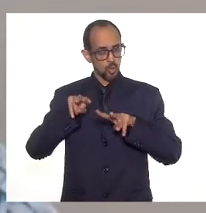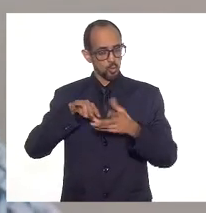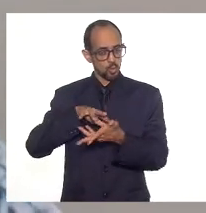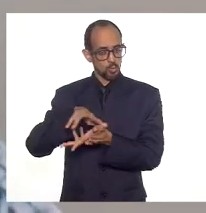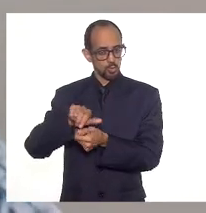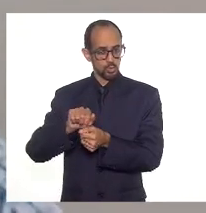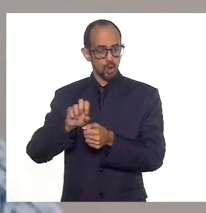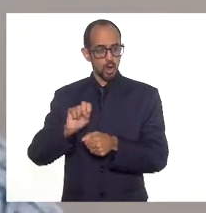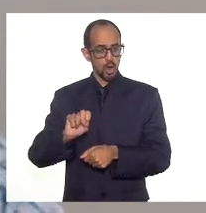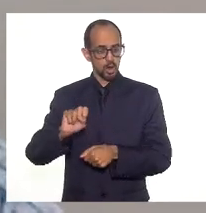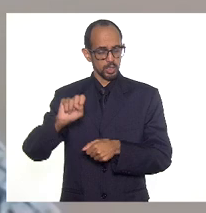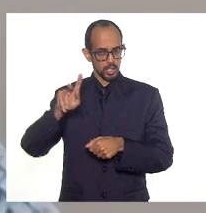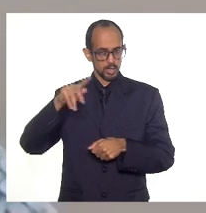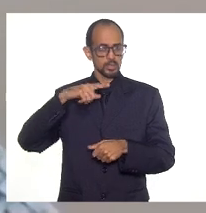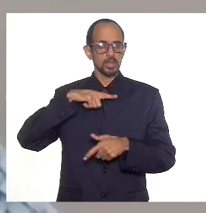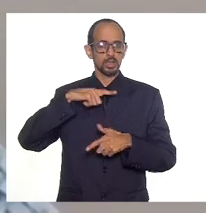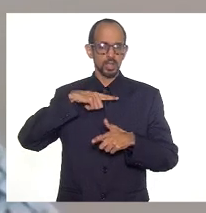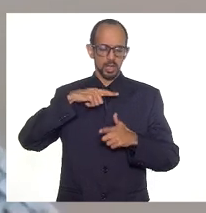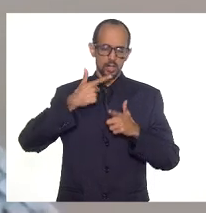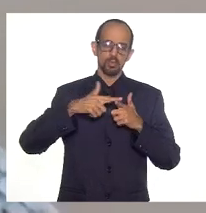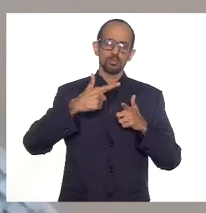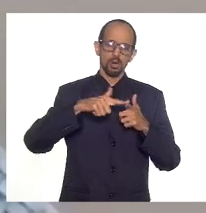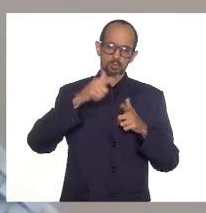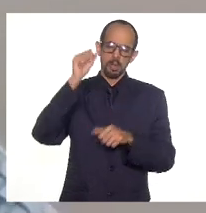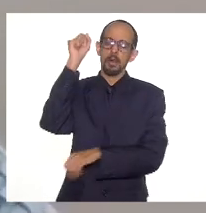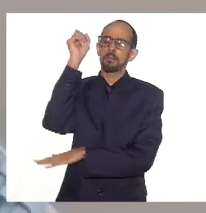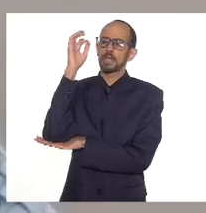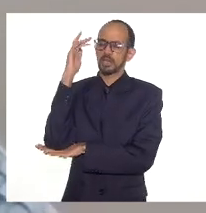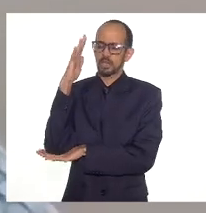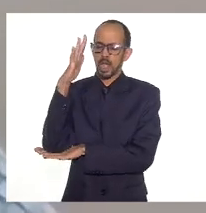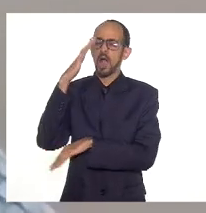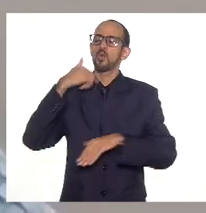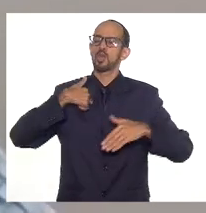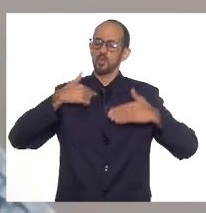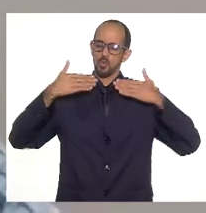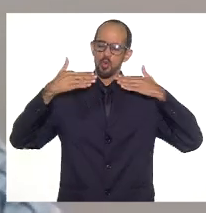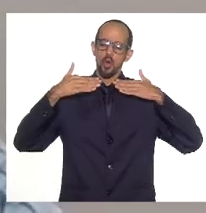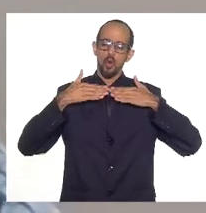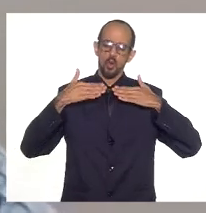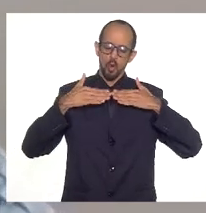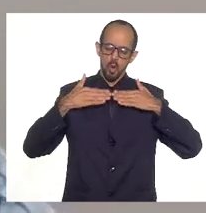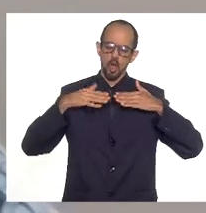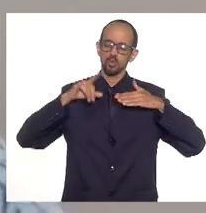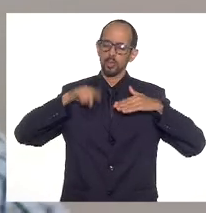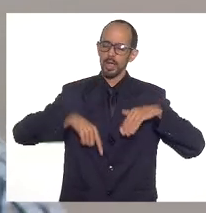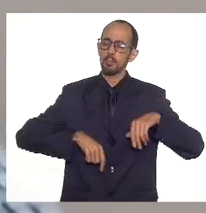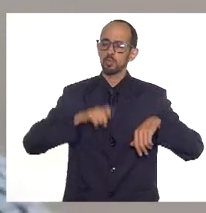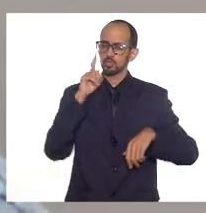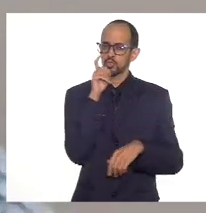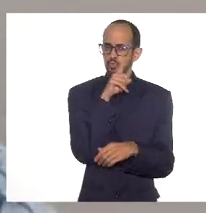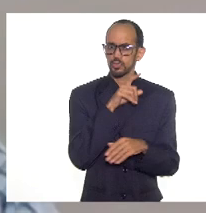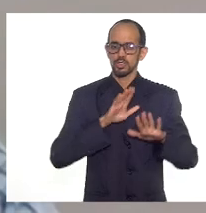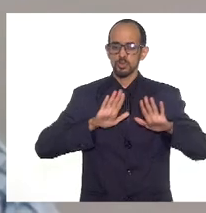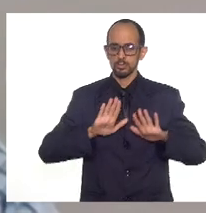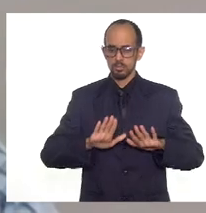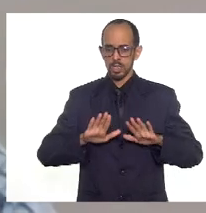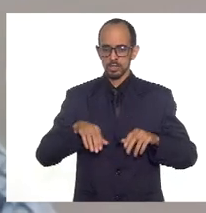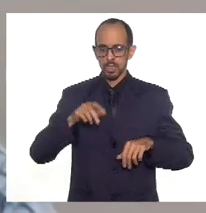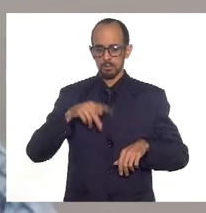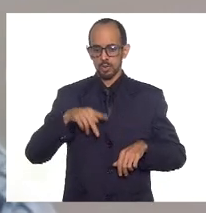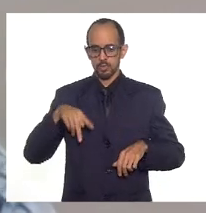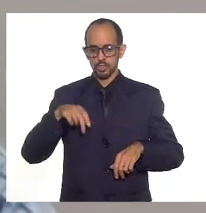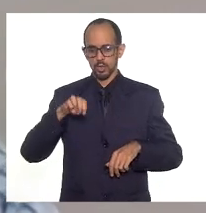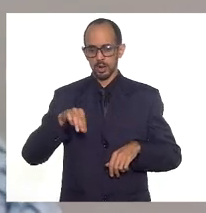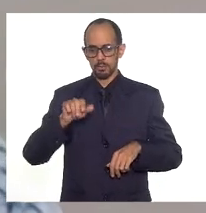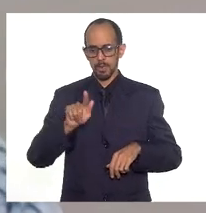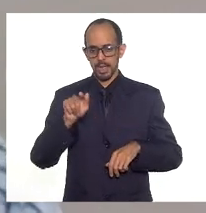do ambiental, concordo com isso tudo, enfim, é uma situação quer dizer, dramática, mas a professora Magda, aí, que nós temos